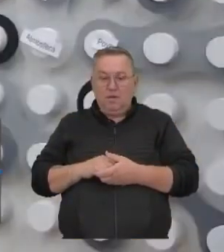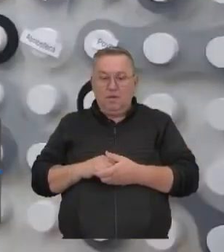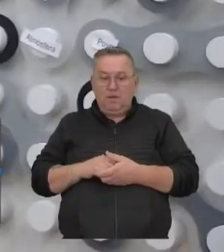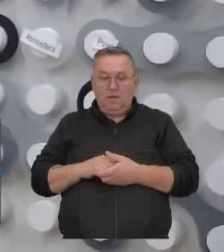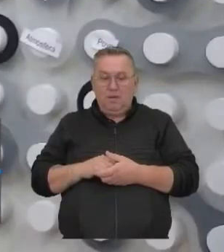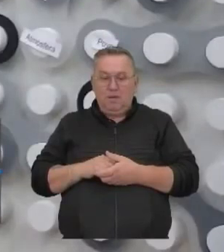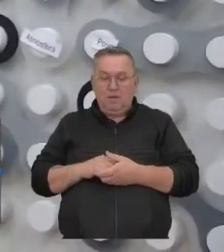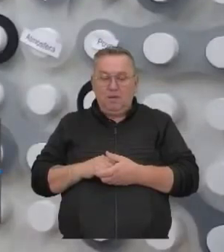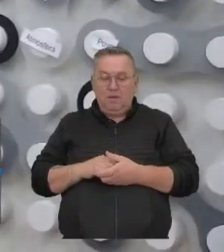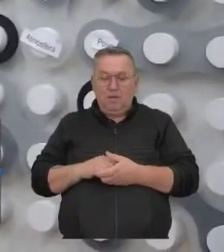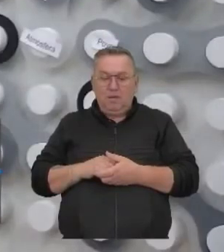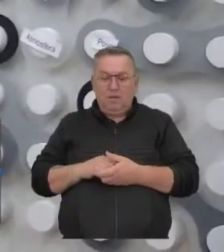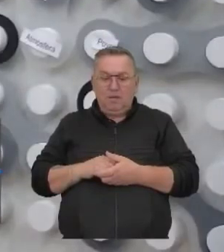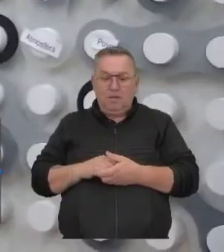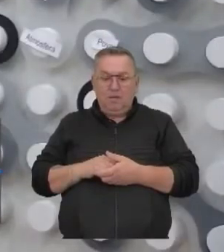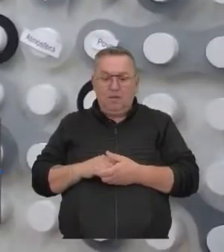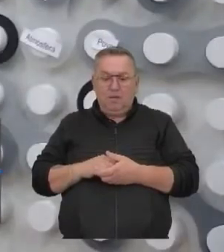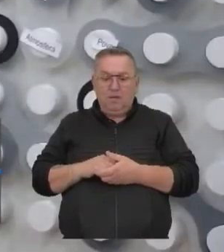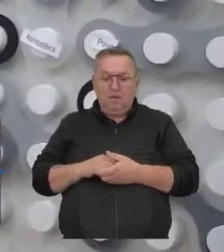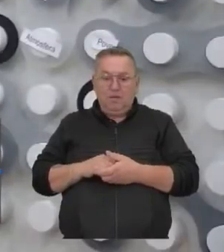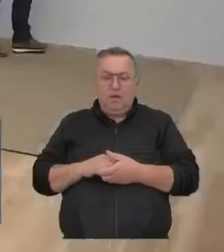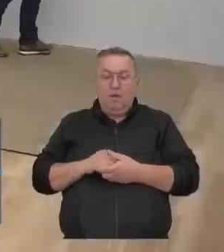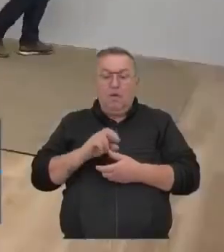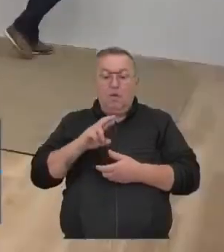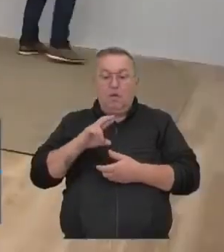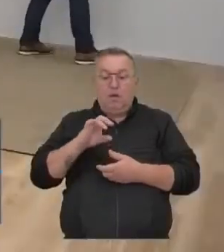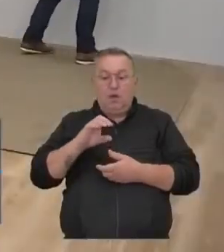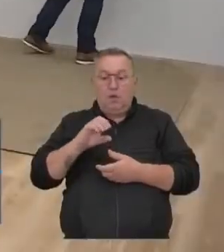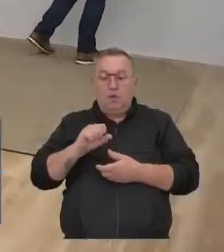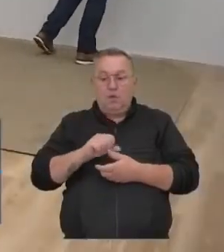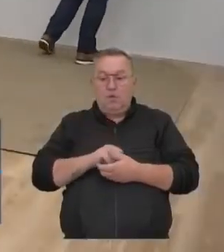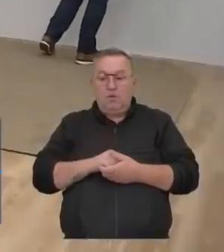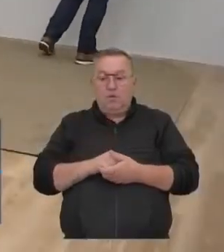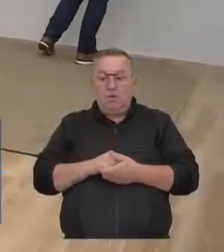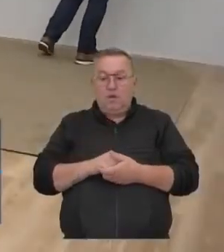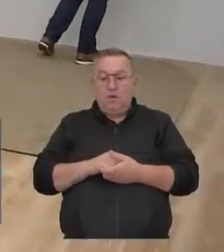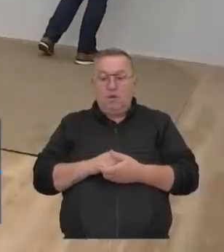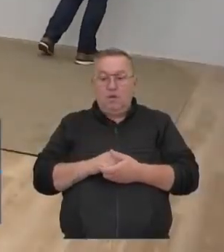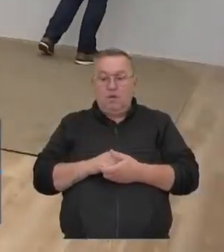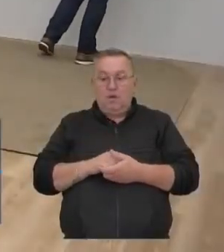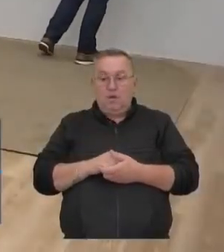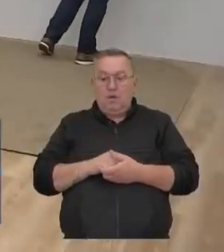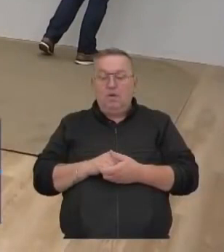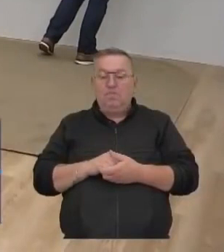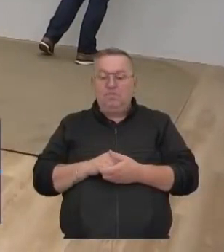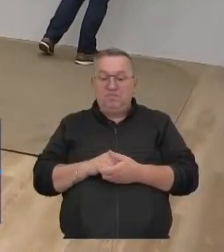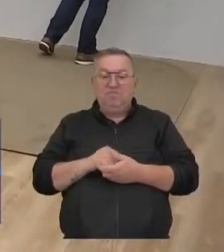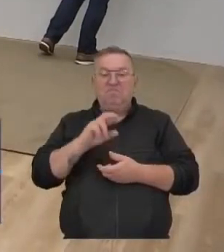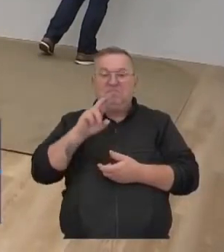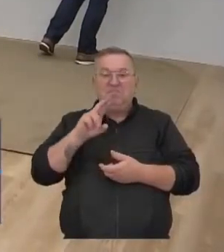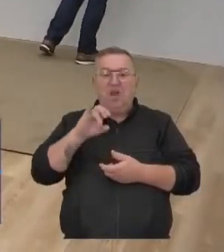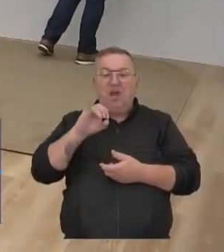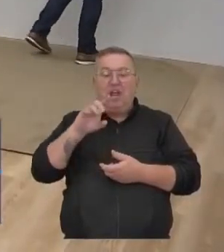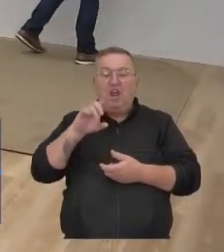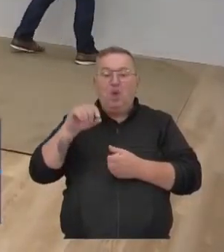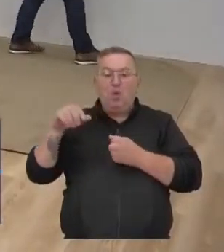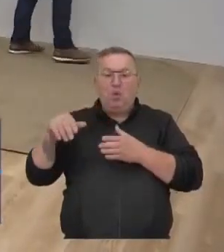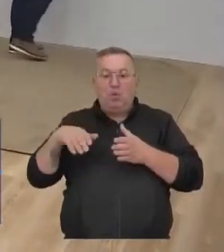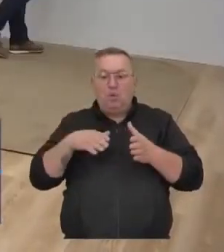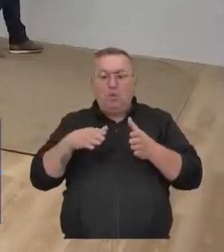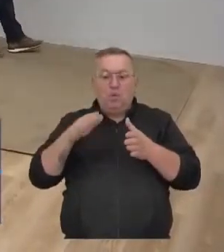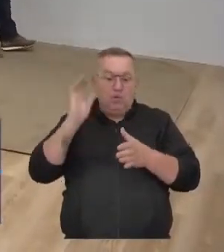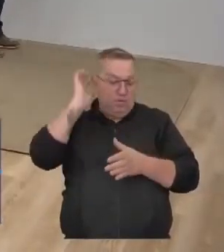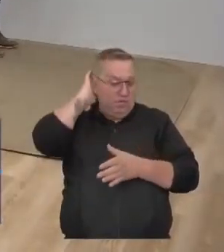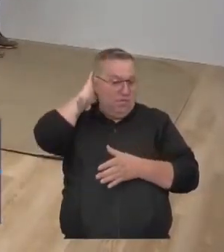eu vou normalmente à praia em São Paulo, né? Os rios. Os rios são dentro, né? Isso. Vai ter rio. Você quer que coloque em São Paulo ou no Brasil mesmo? Pode